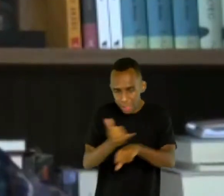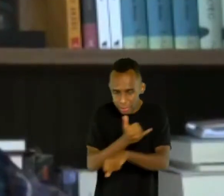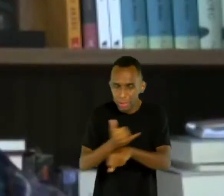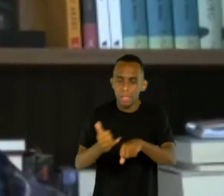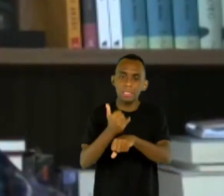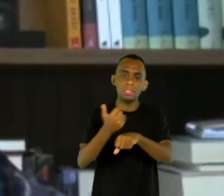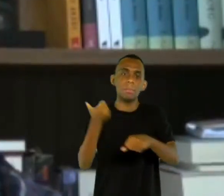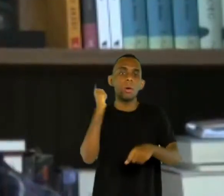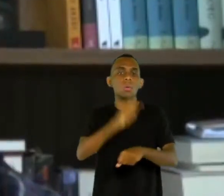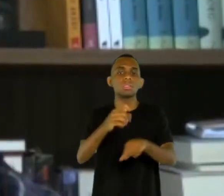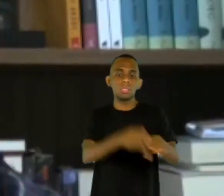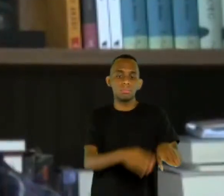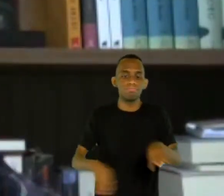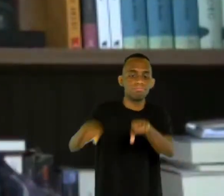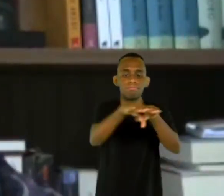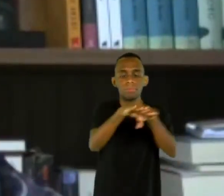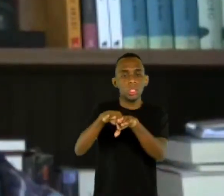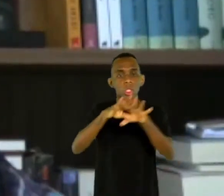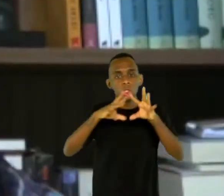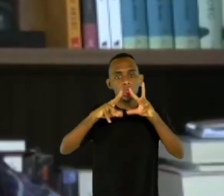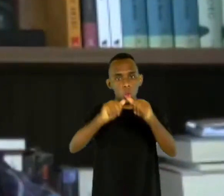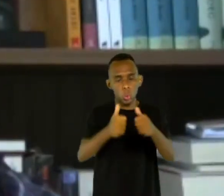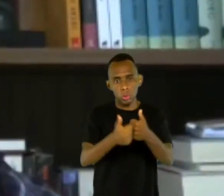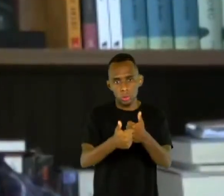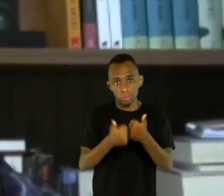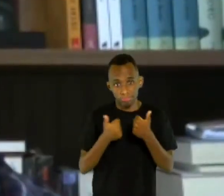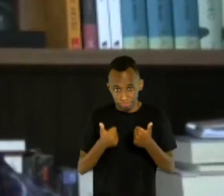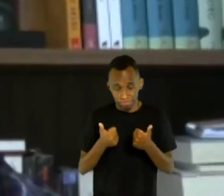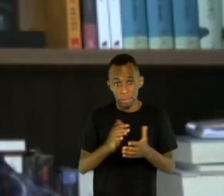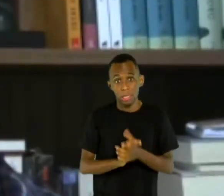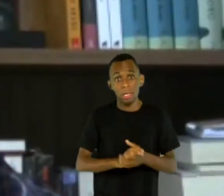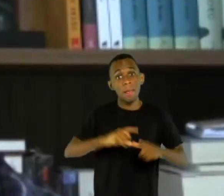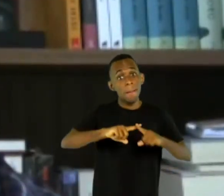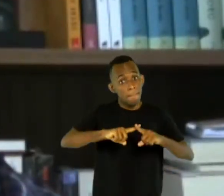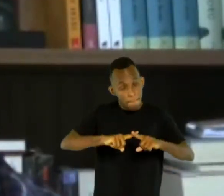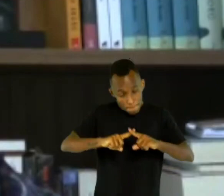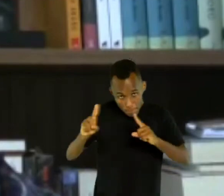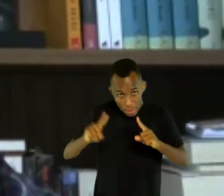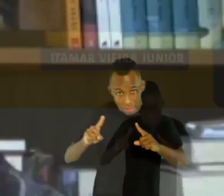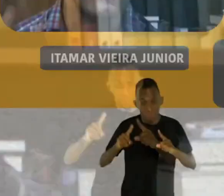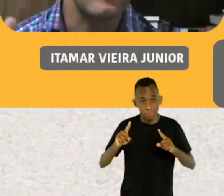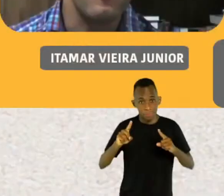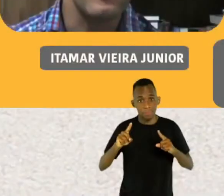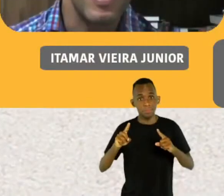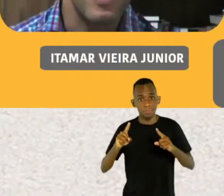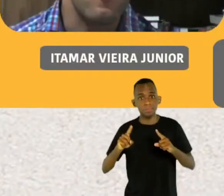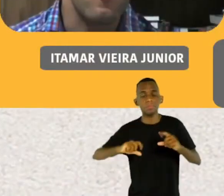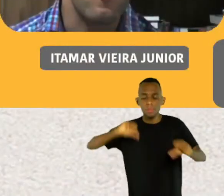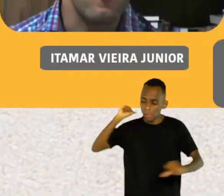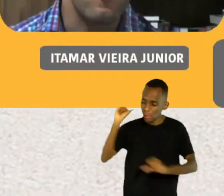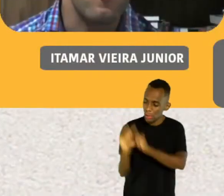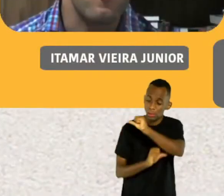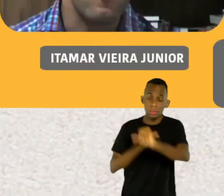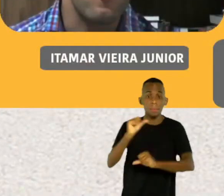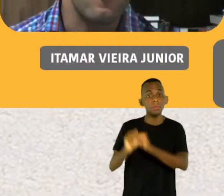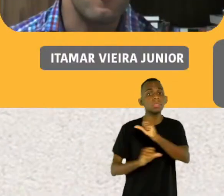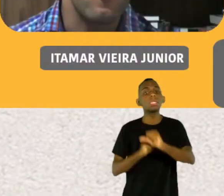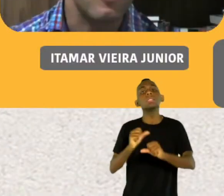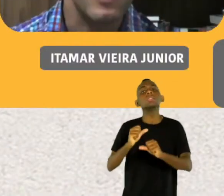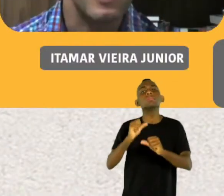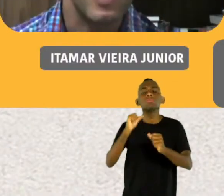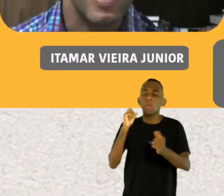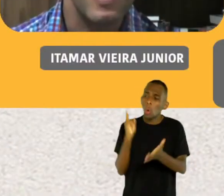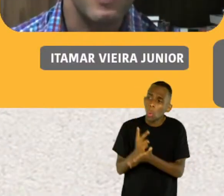desigualdades sociais e raciais, mas ainda assim essa revolução está em curso, né? Porque